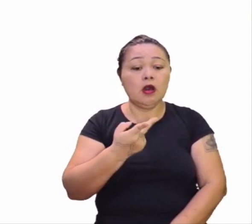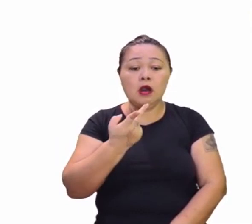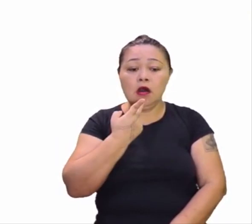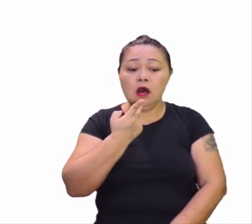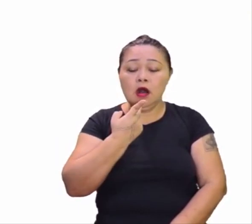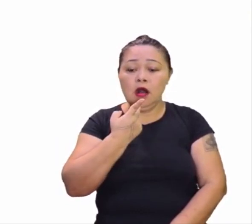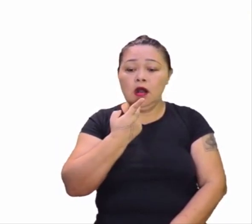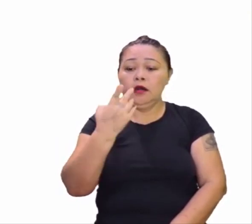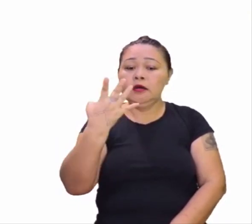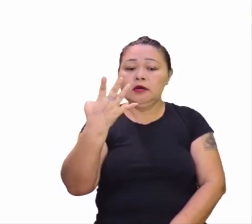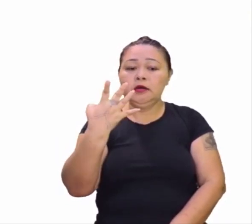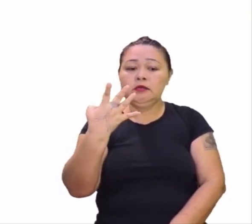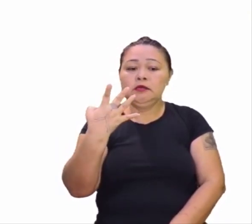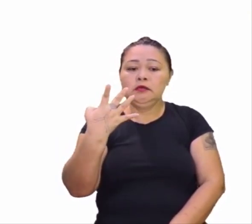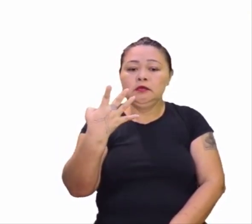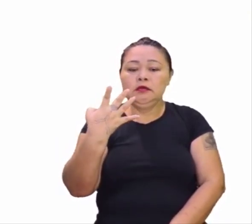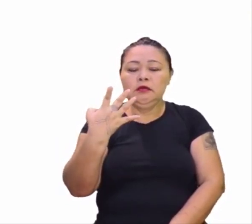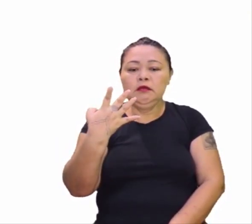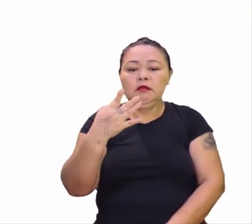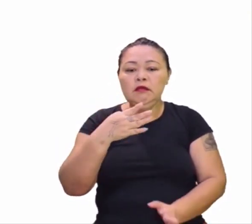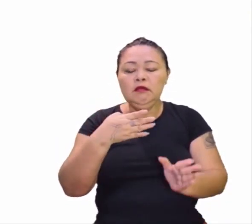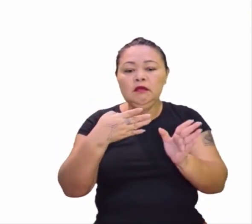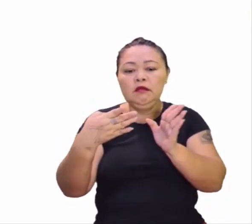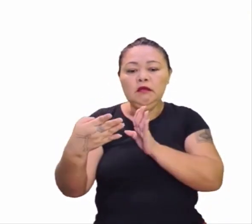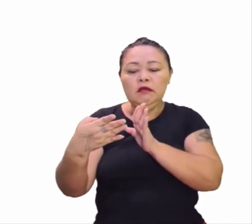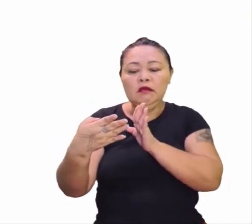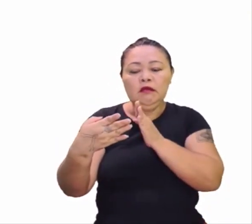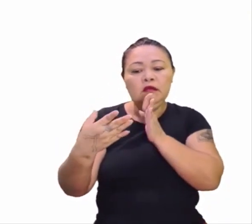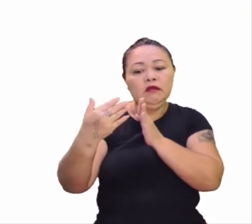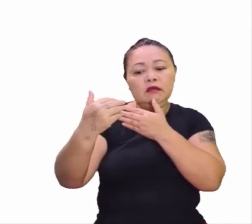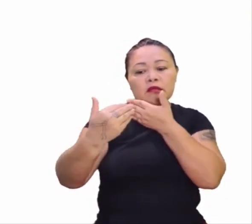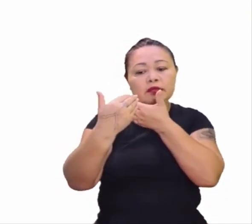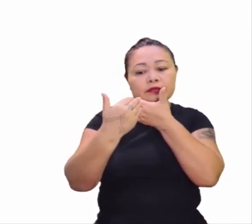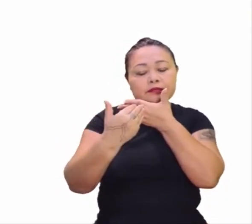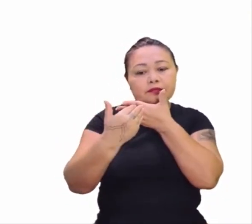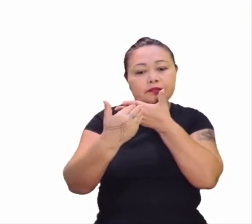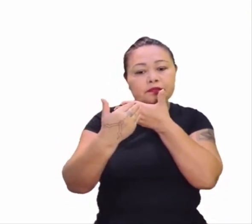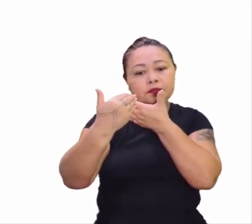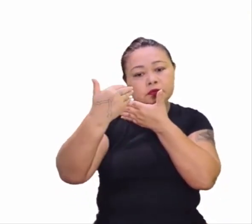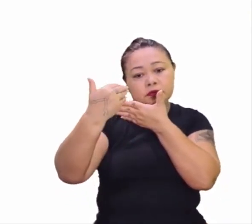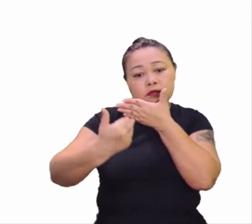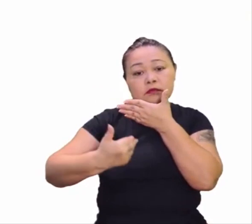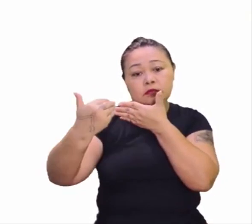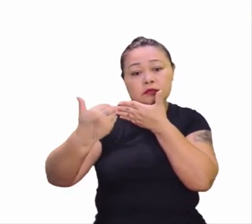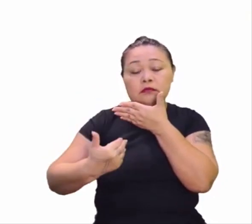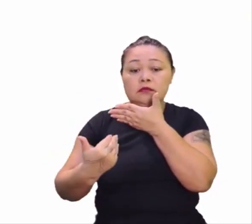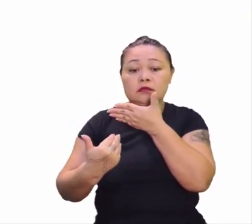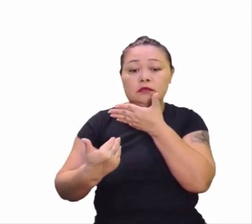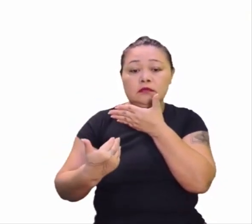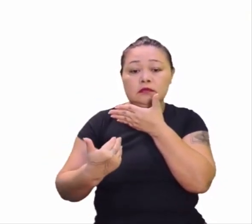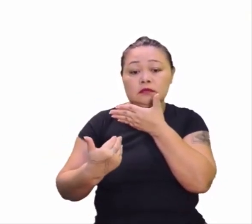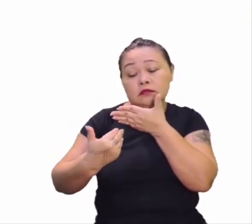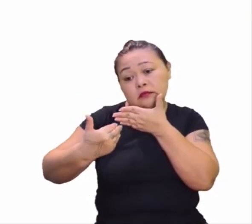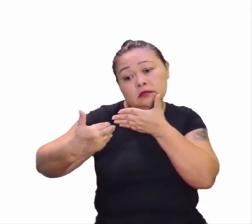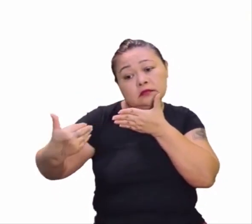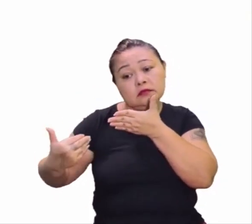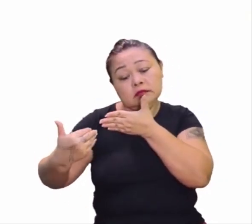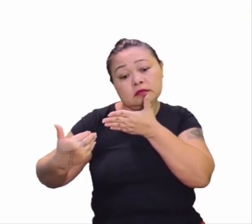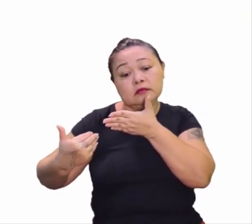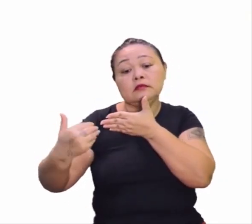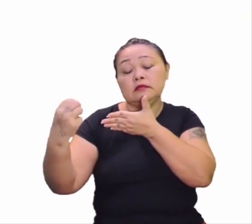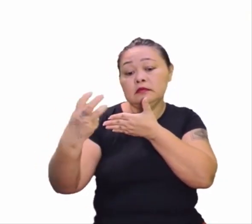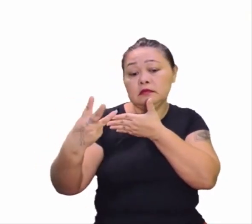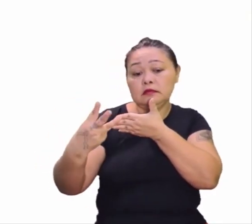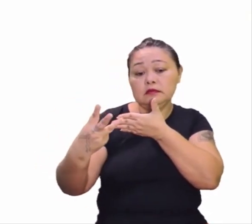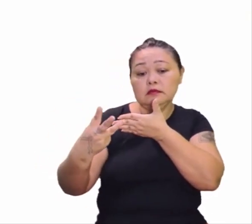eu falo, né, o quarto fuso, em relação à questão dos fuso horários em relação ao meridiano de Greenwich, que acaba sendo aqui, no caso, o terceiro